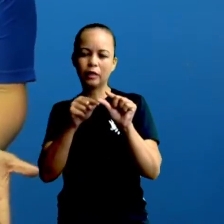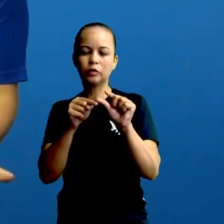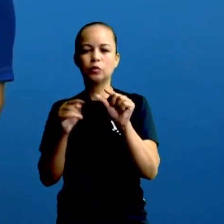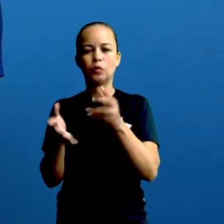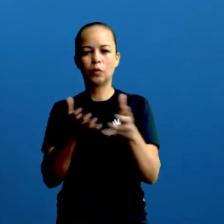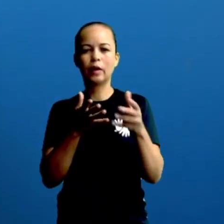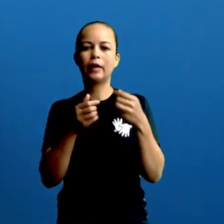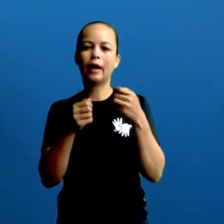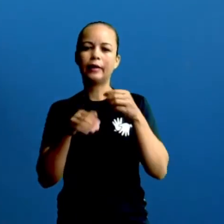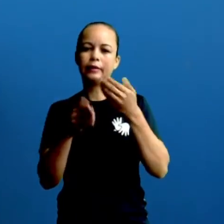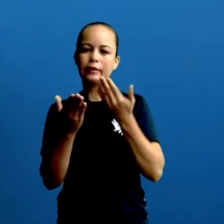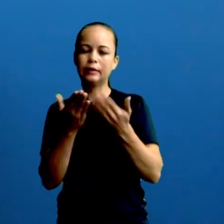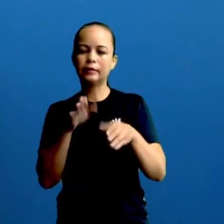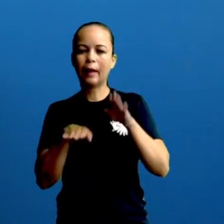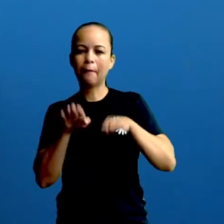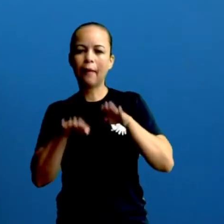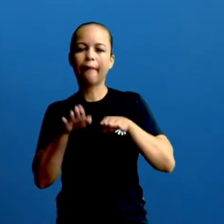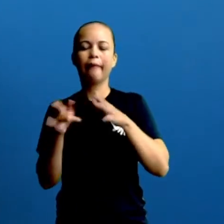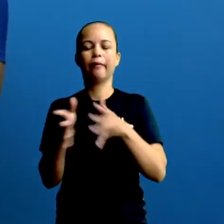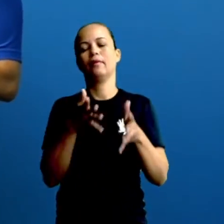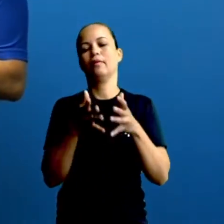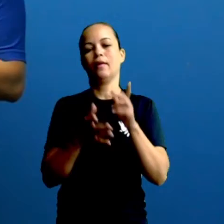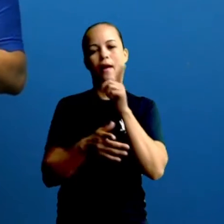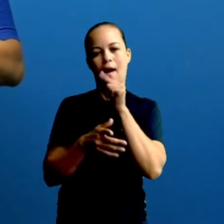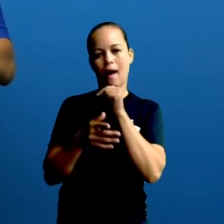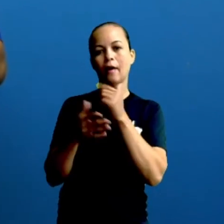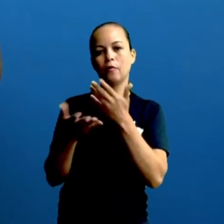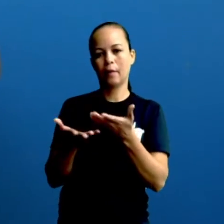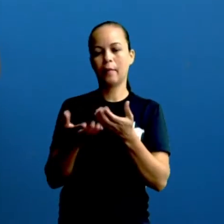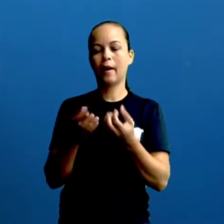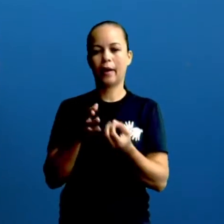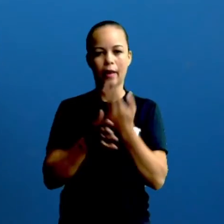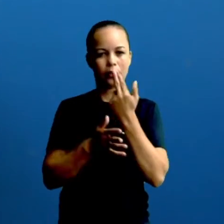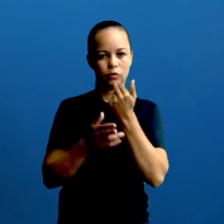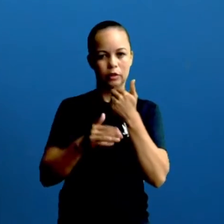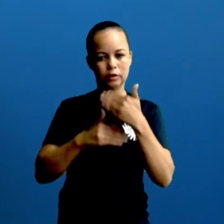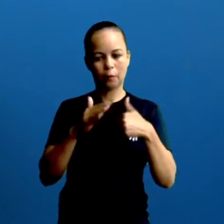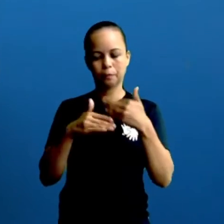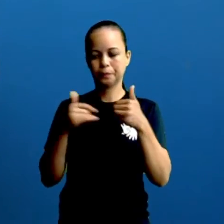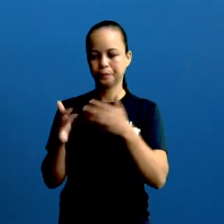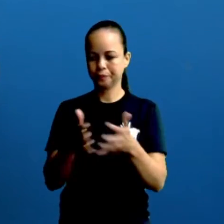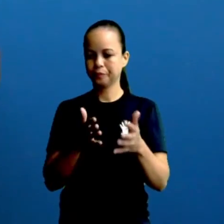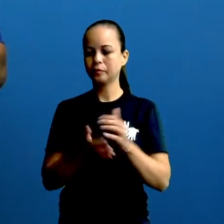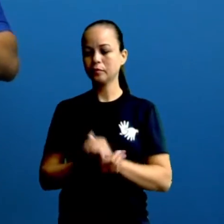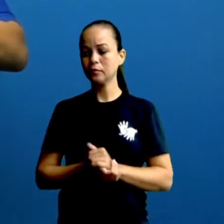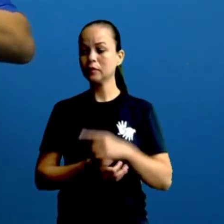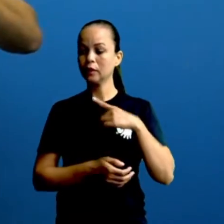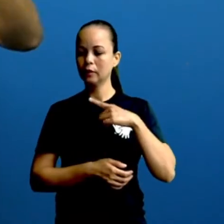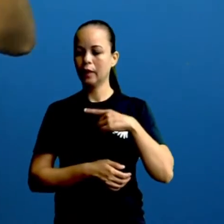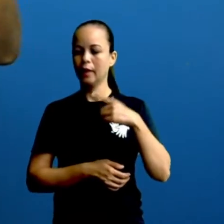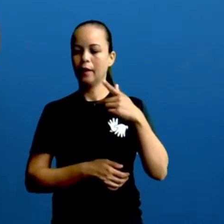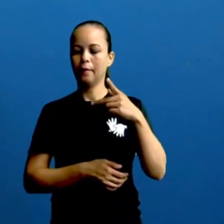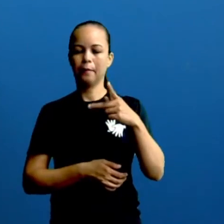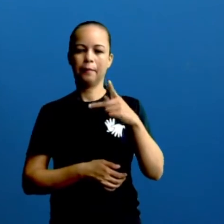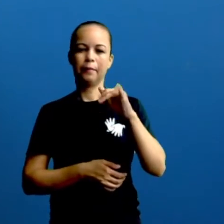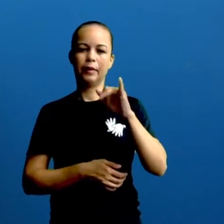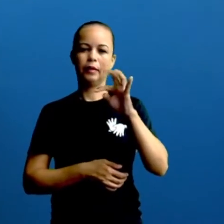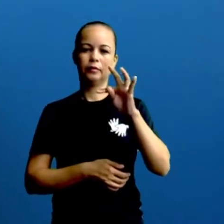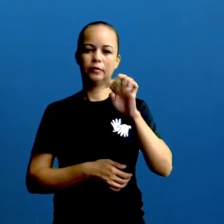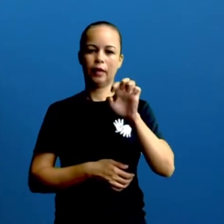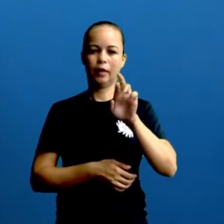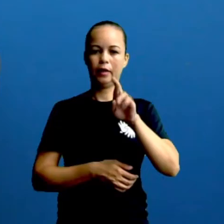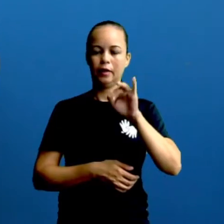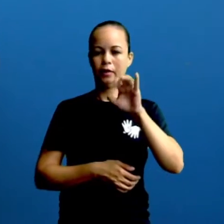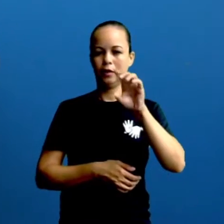como também para se reproduzir. E aí vem as pteridófitas, que já vai ter a presença de vasos condutores. E isso já vai ser um outro